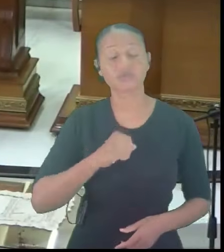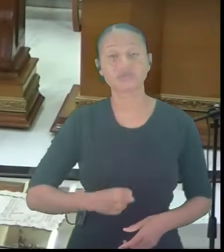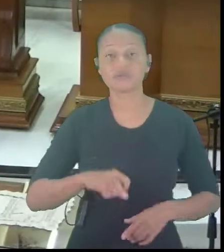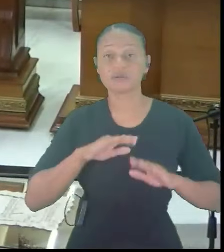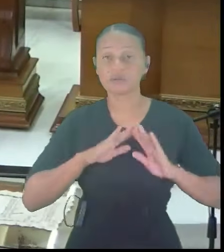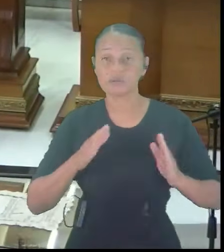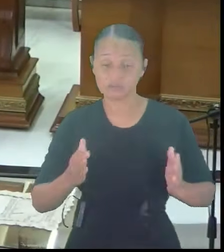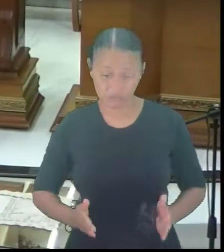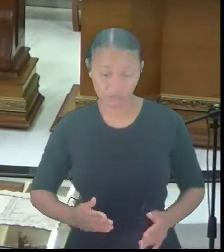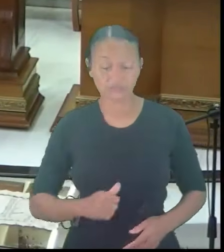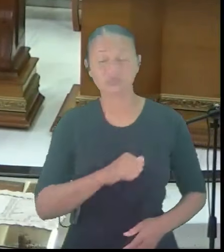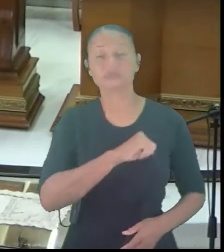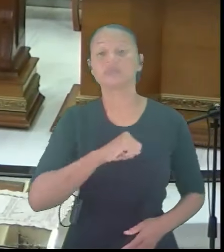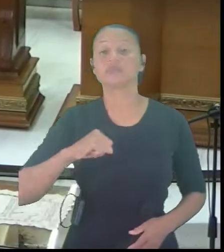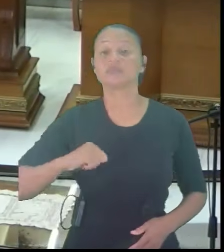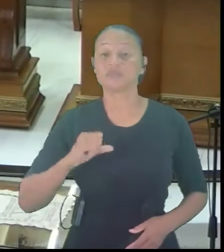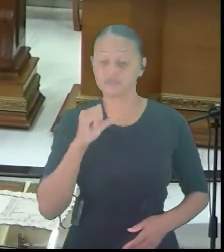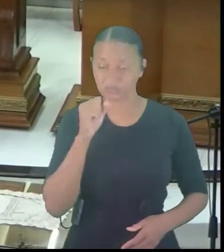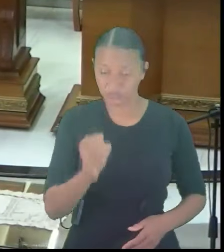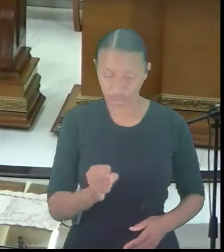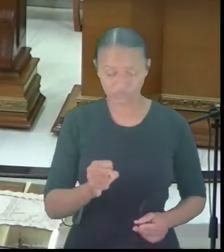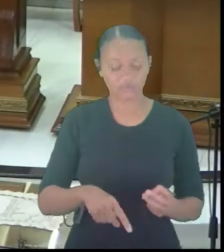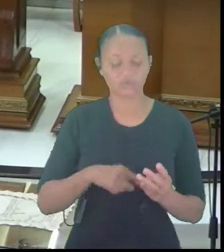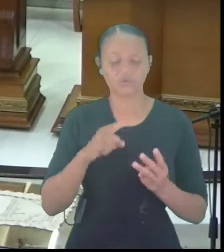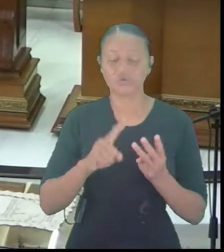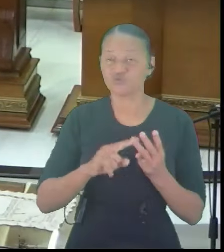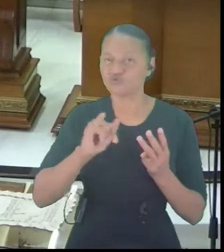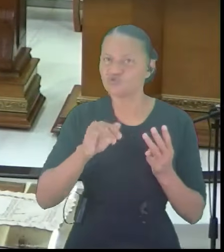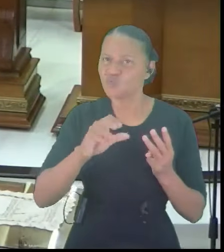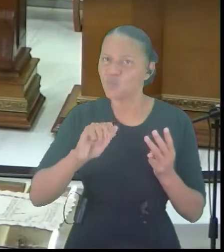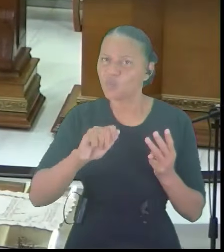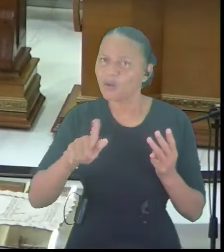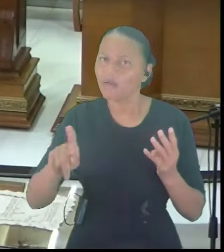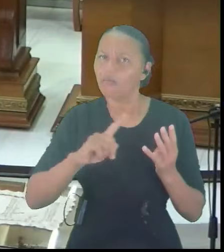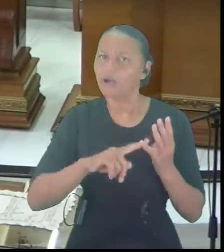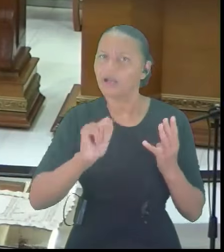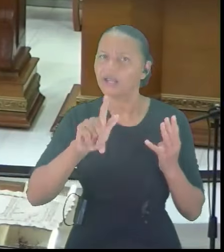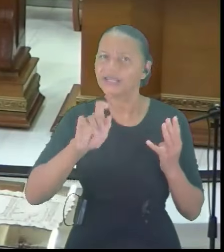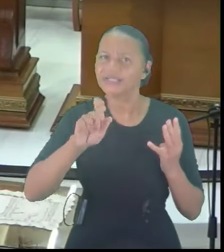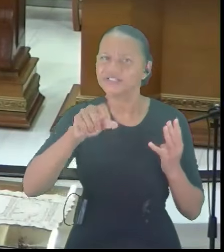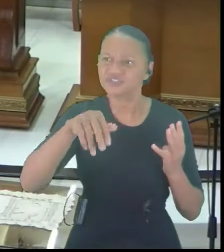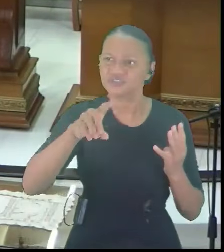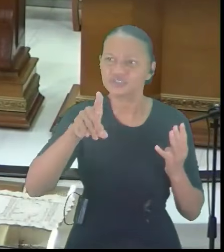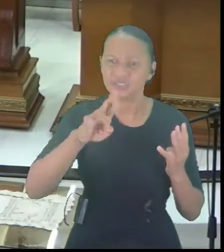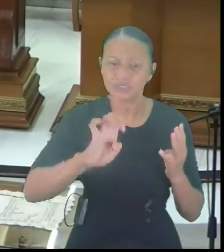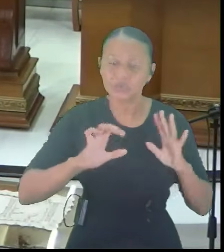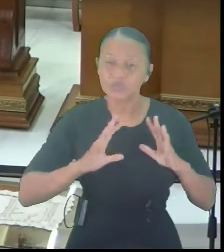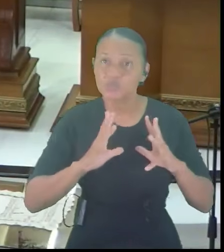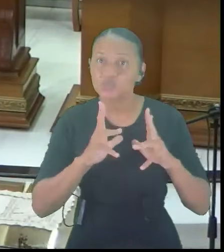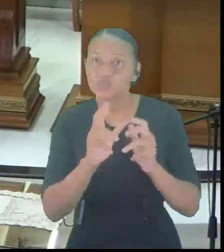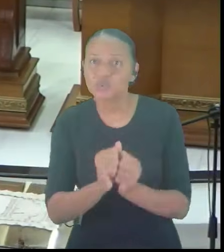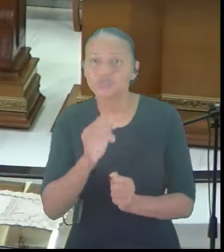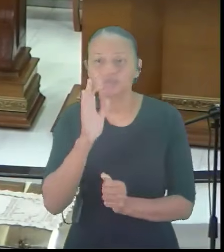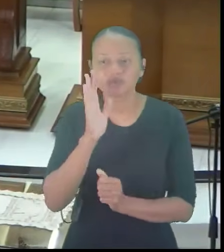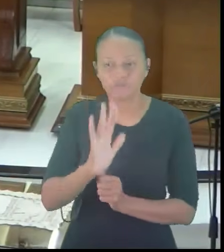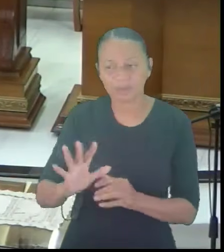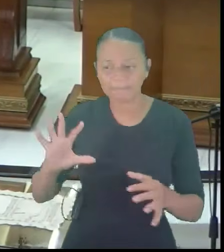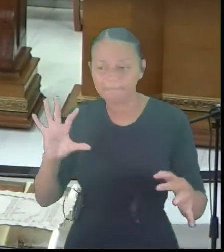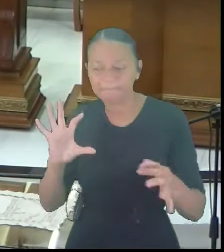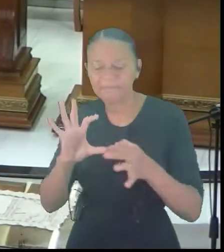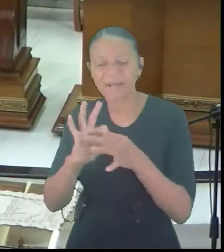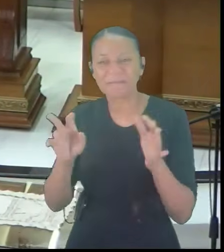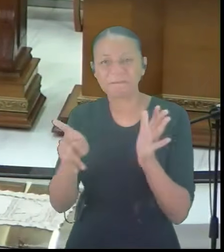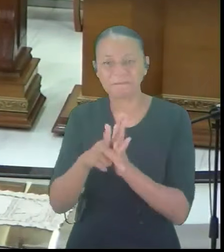e Caifás, e João, e Alexandre, e todos quanto haviam da linhagem do